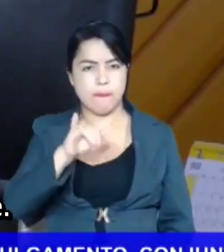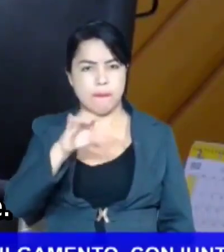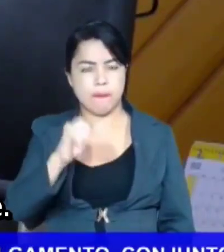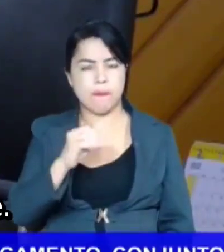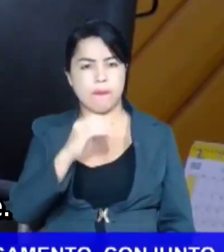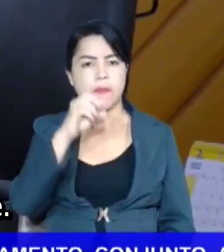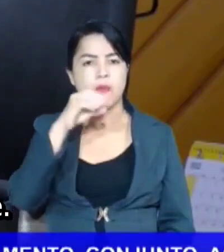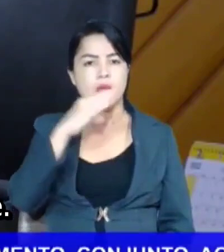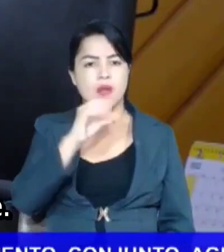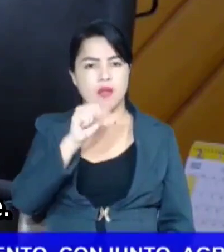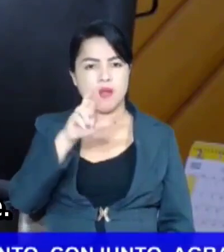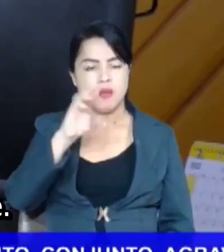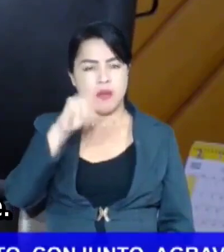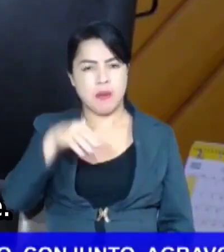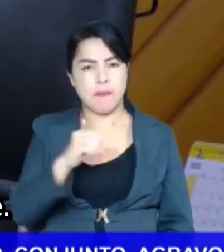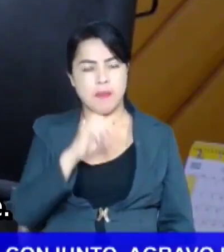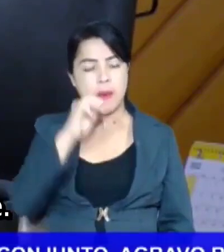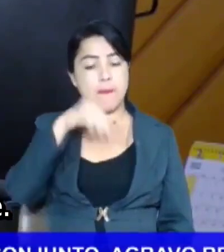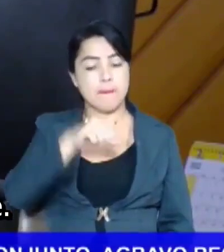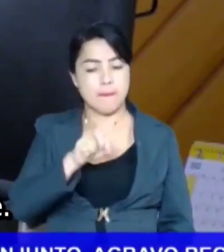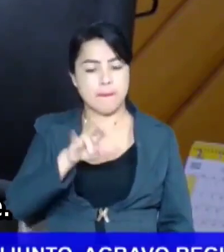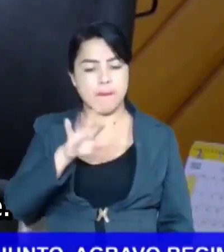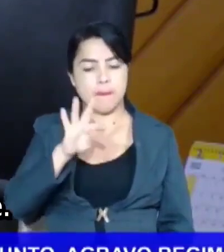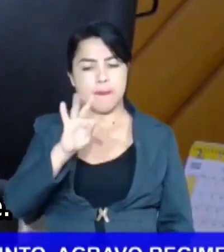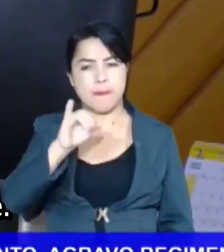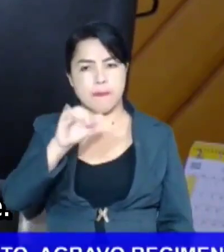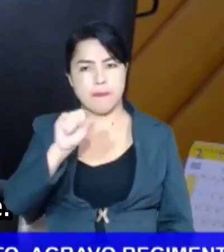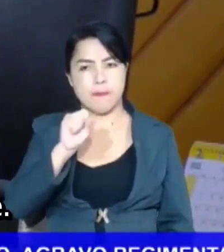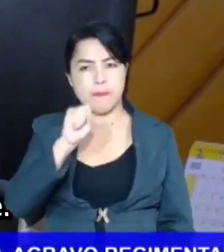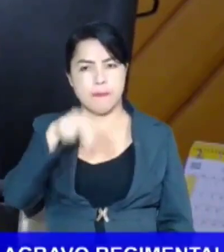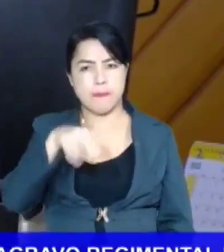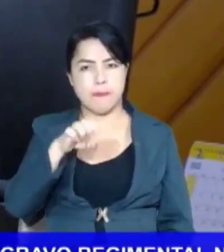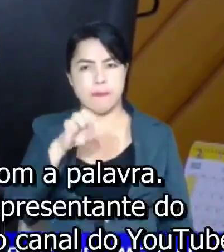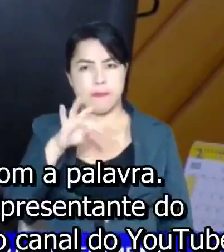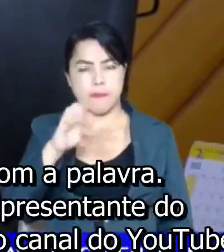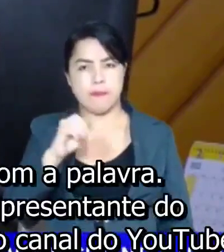Normande Souza e João Lages. Mário Júnior, Matias Neto e